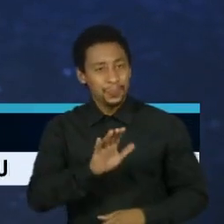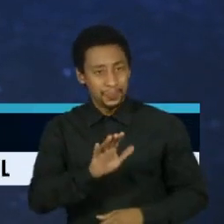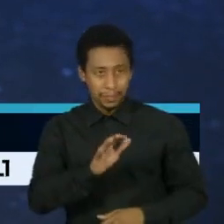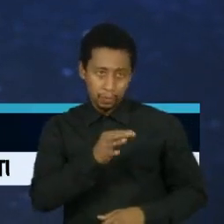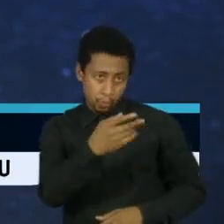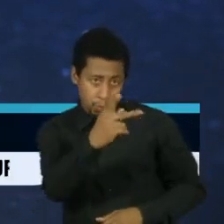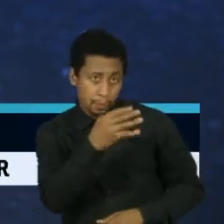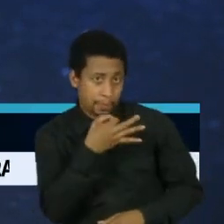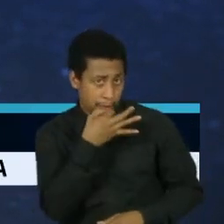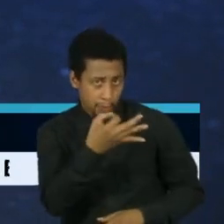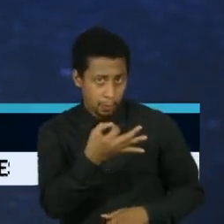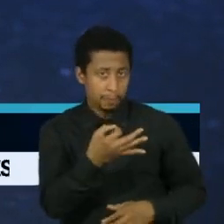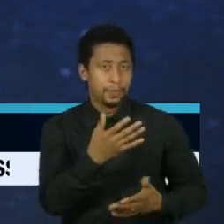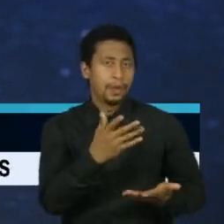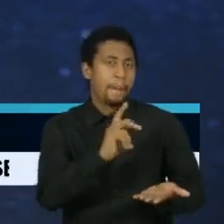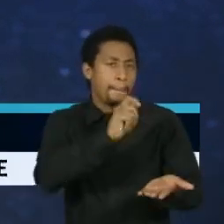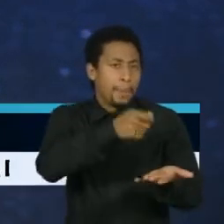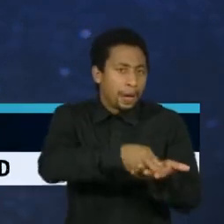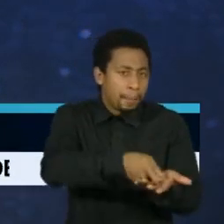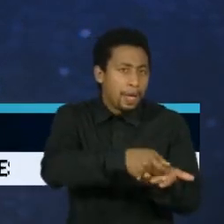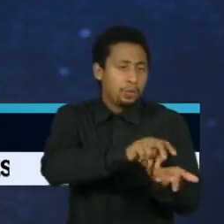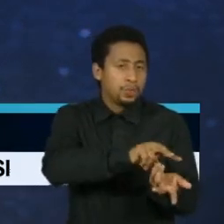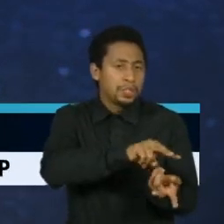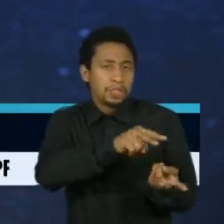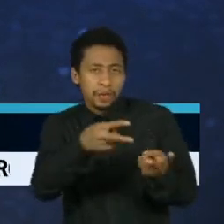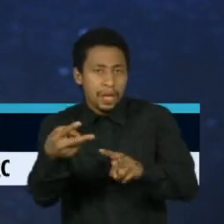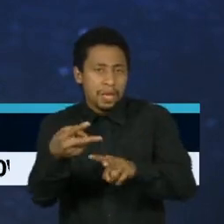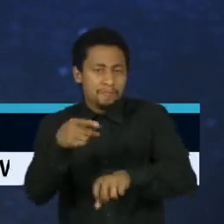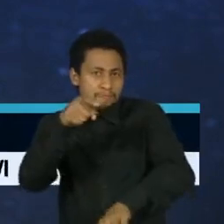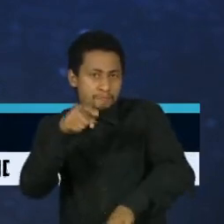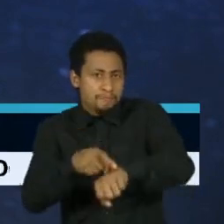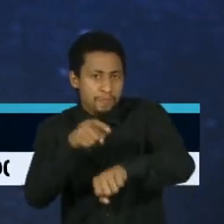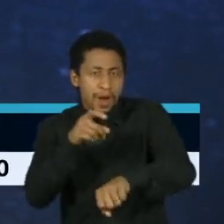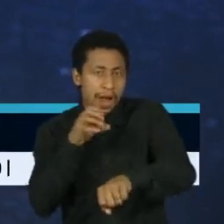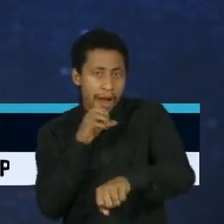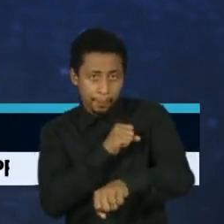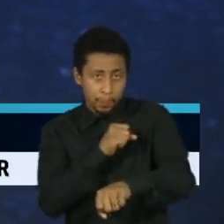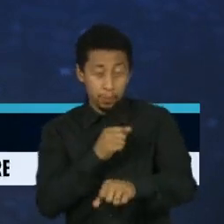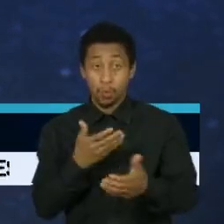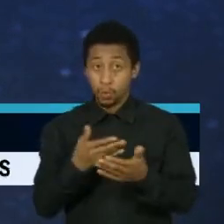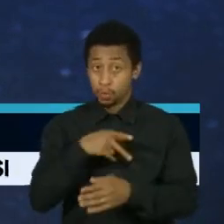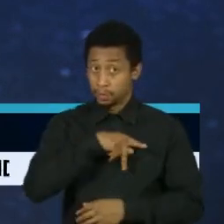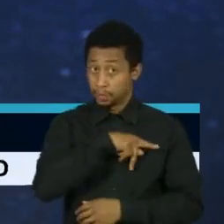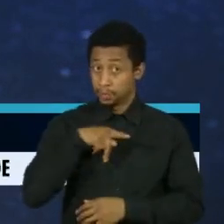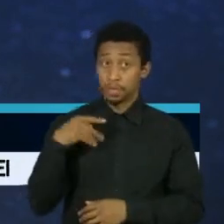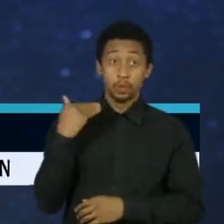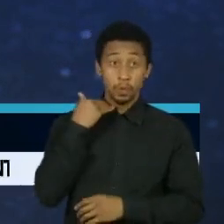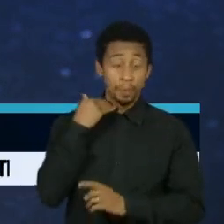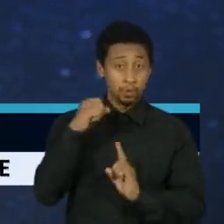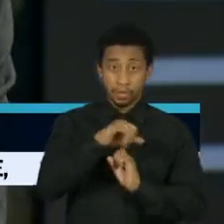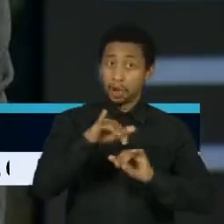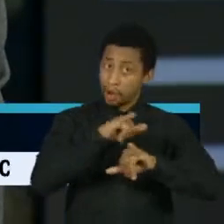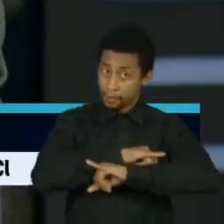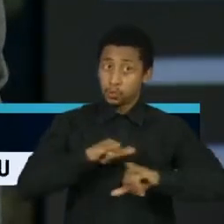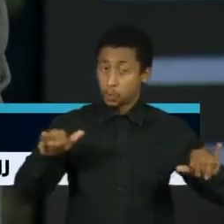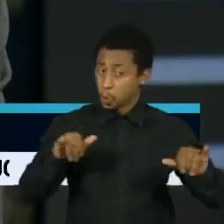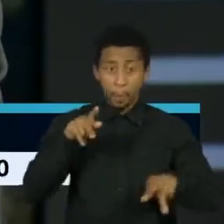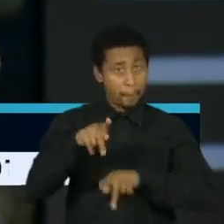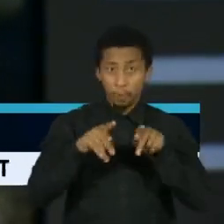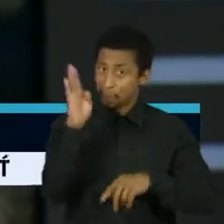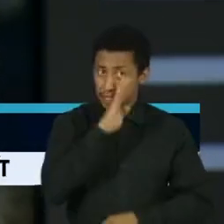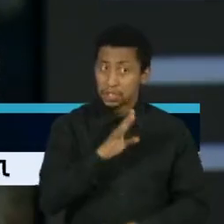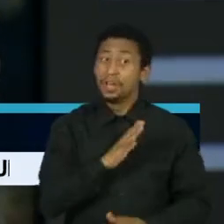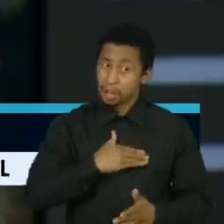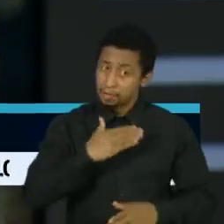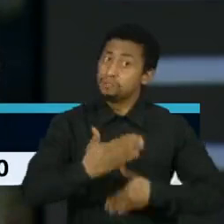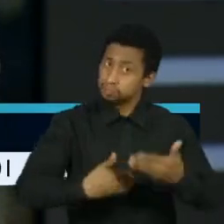desse tipo de modalidade de pagamento e transferência instantânea? Hoje, o presidente do Banco Central falou que o potencial do Brasil é enorme. A gente,